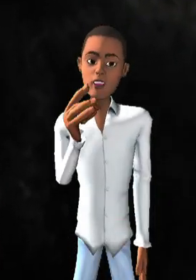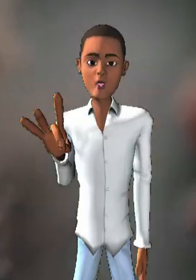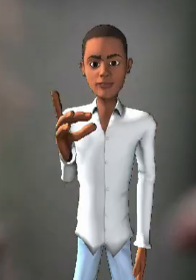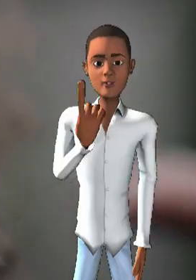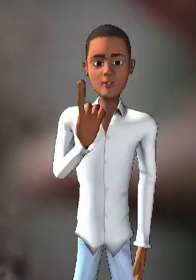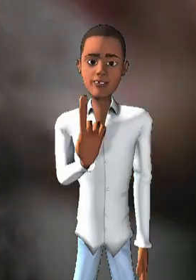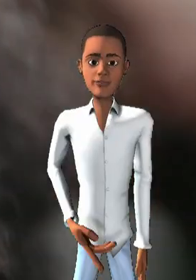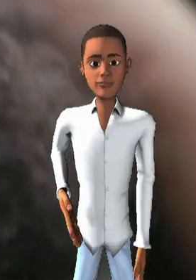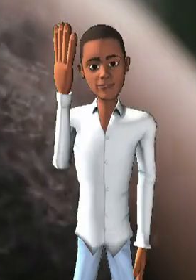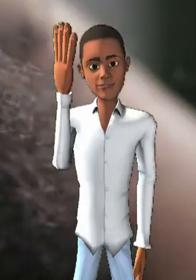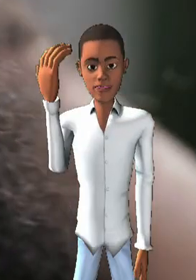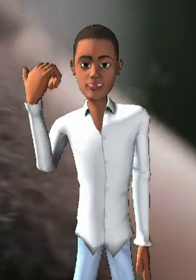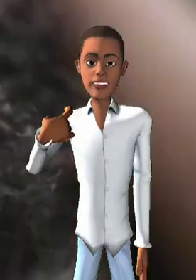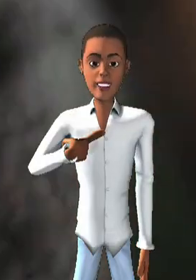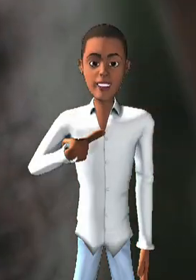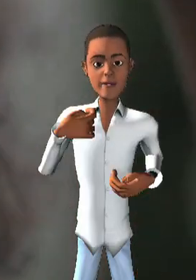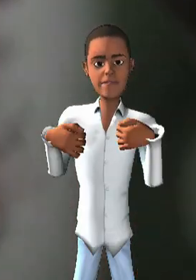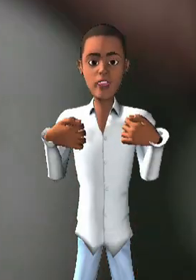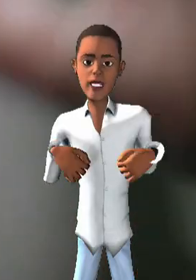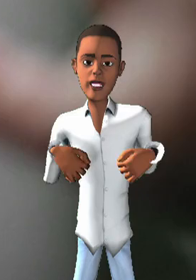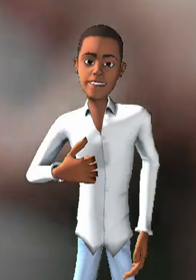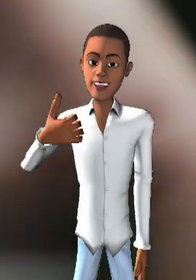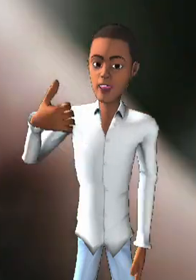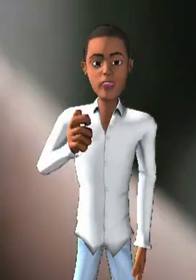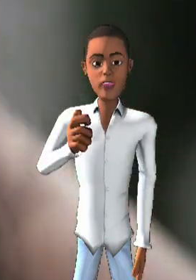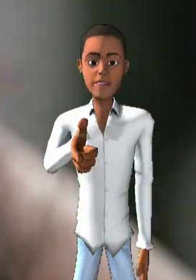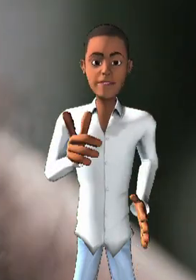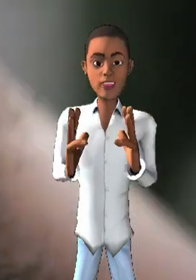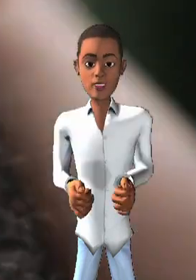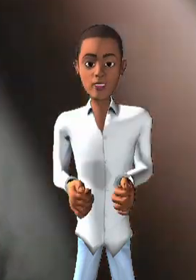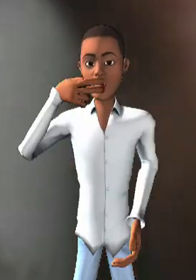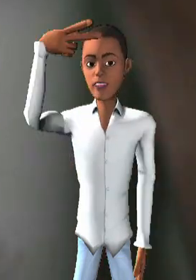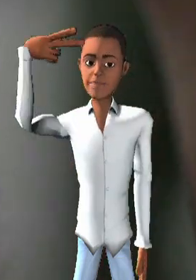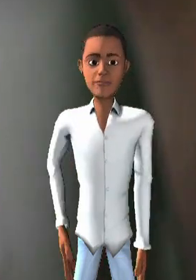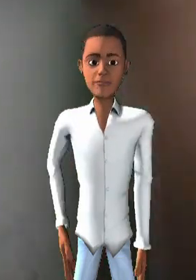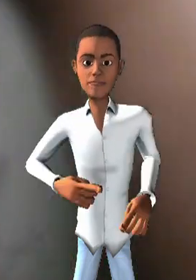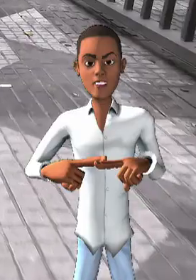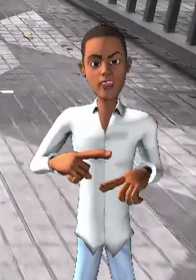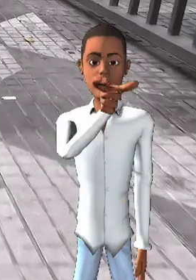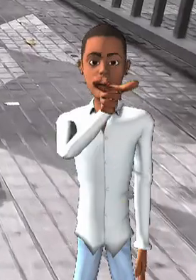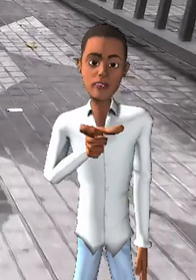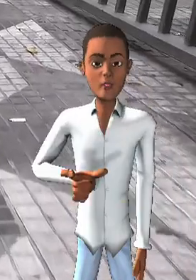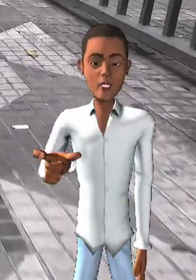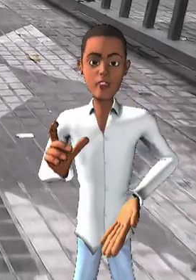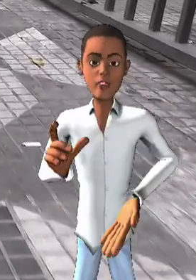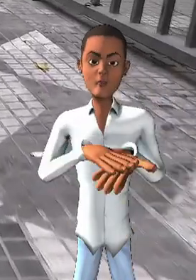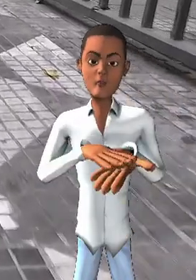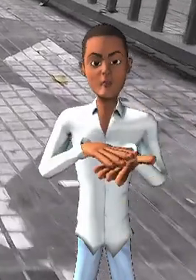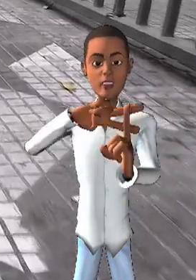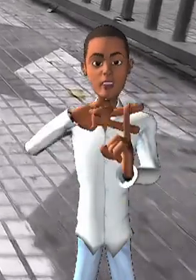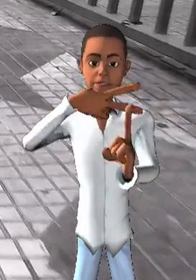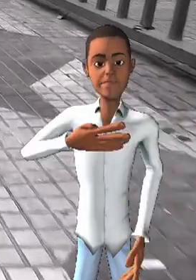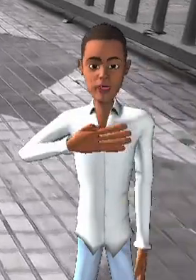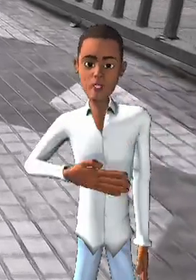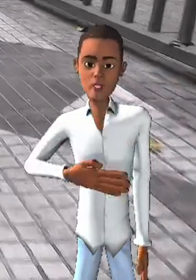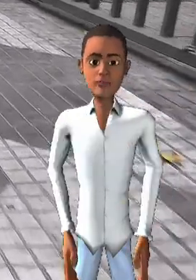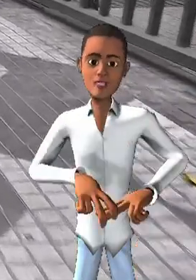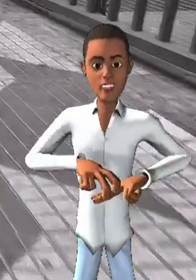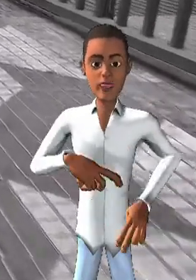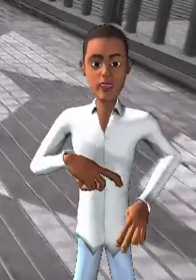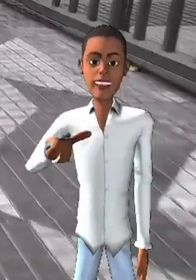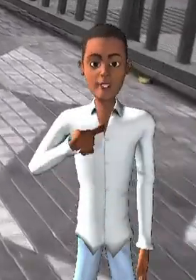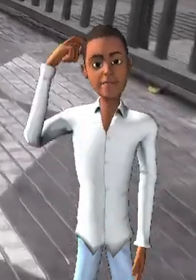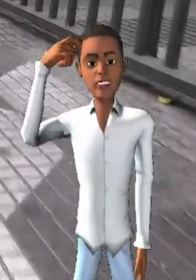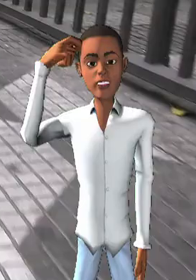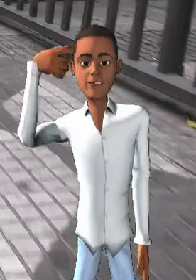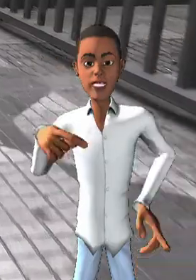única oportunidade. Sempre tive muito claro que eu deveria ser a melhor em tudo, porque seria me cobrado 2 vezes mais, justamente